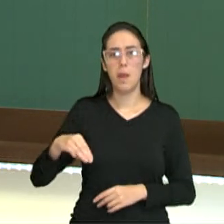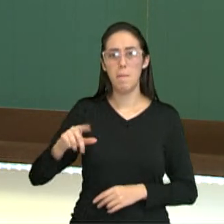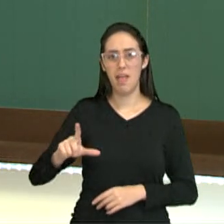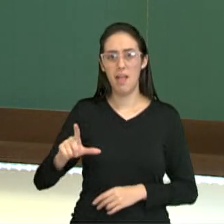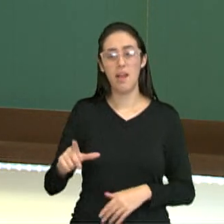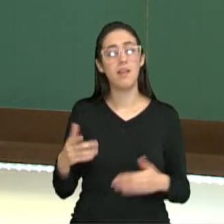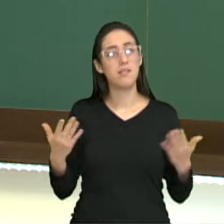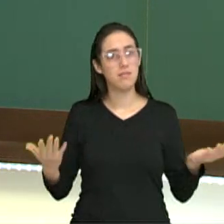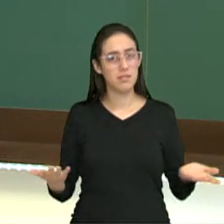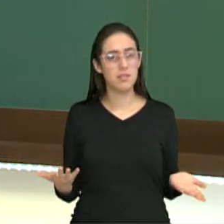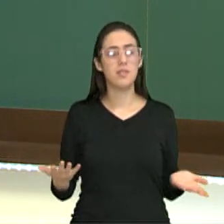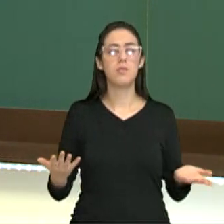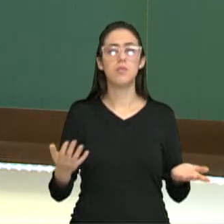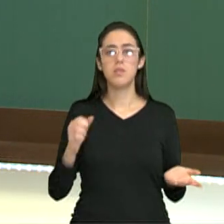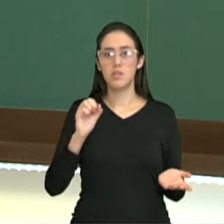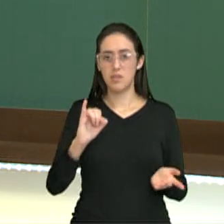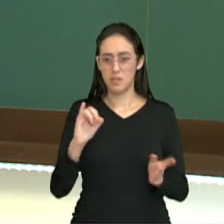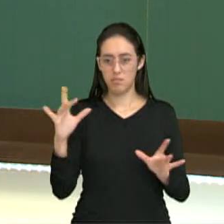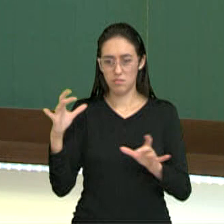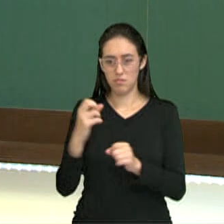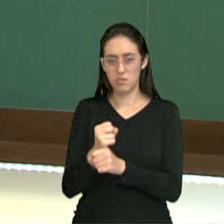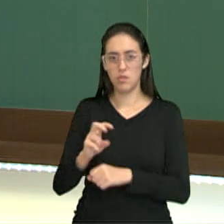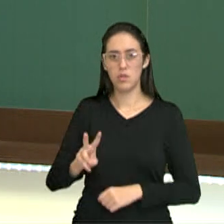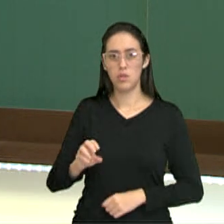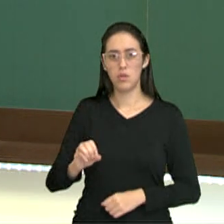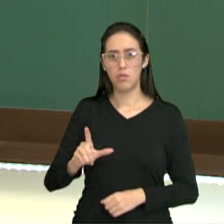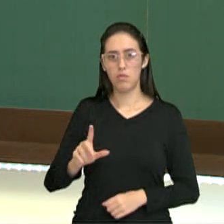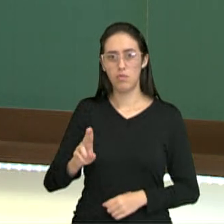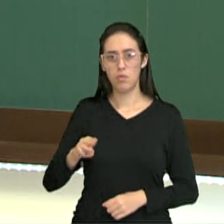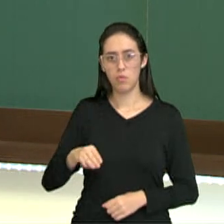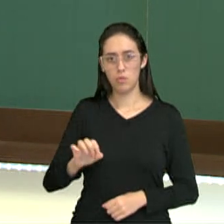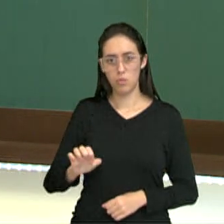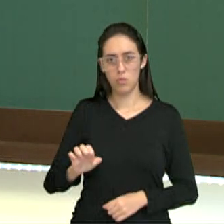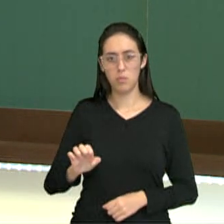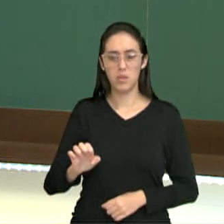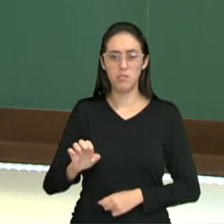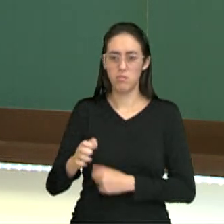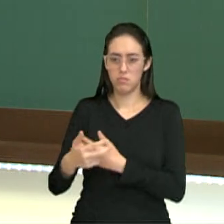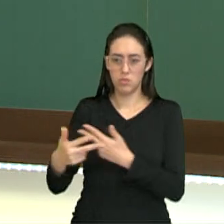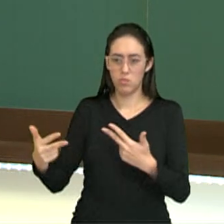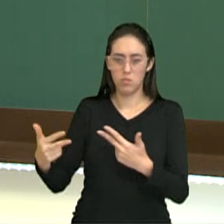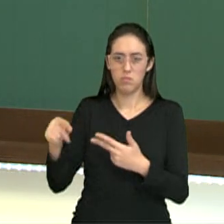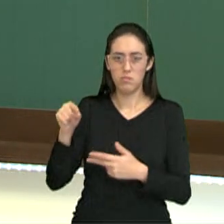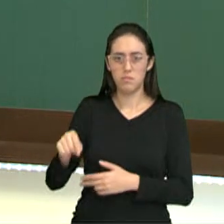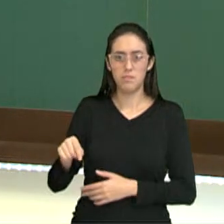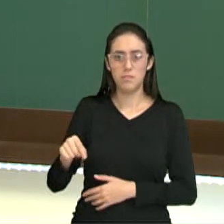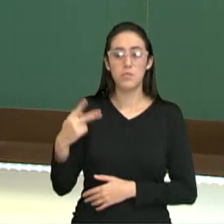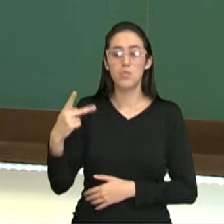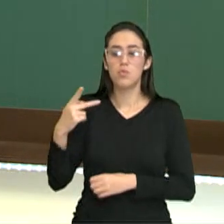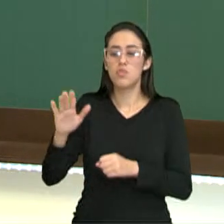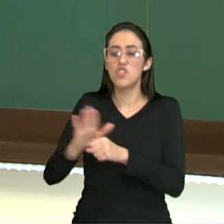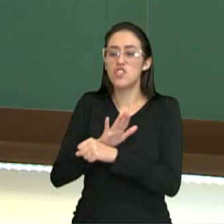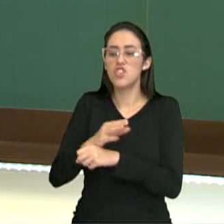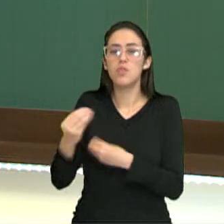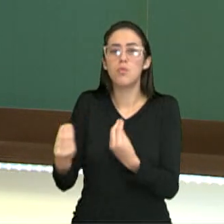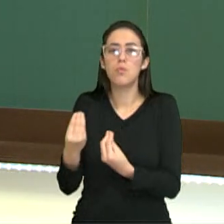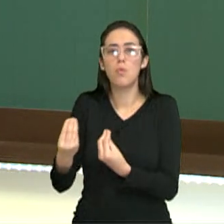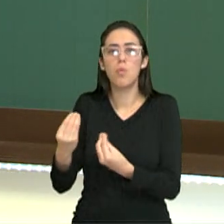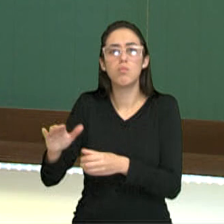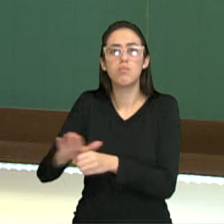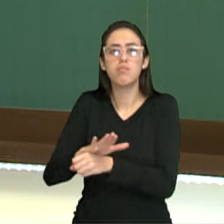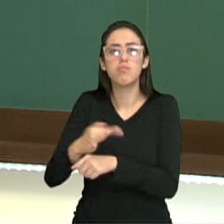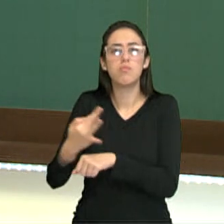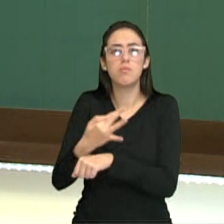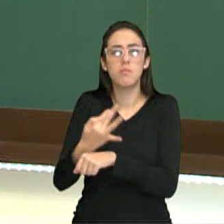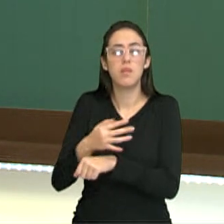é a diferença quando a gente está calculando o volume de um objeto, de um sólido, e a sua capacidade, porque a sua capacidade